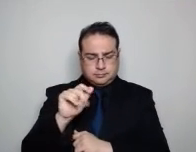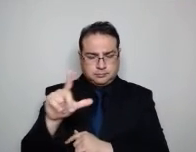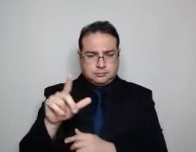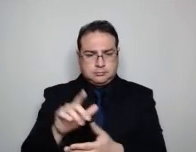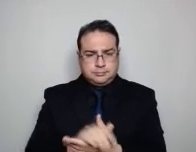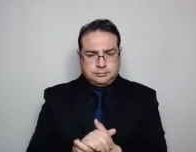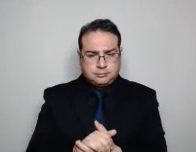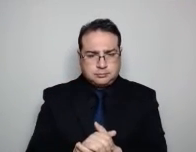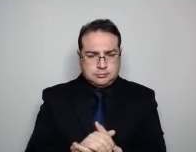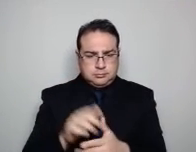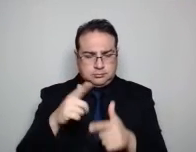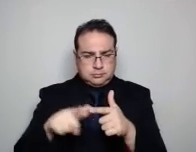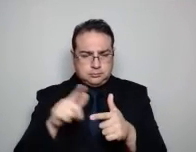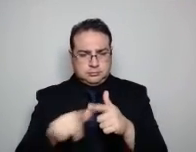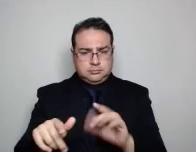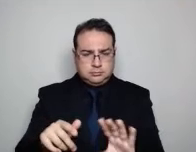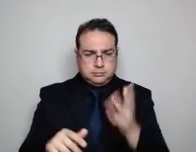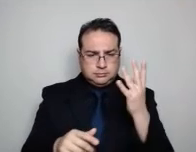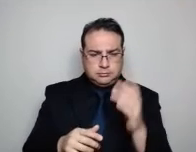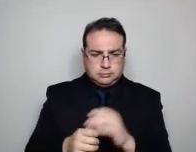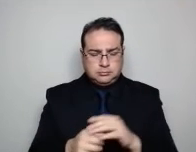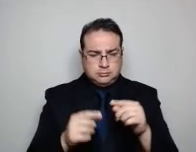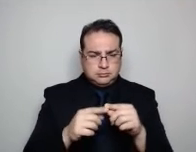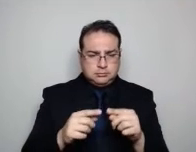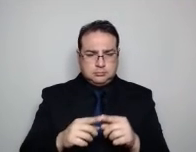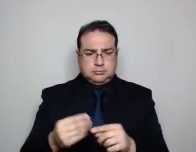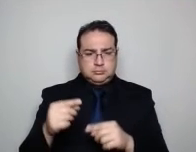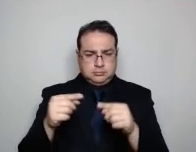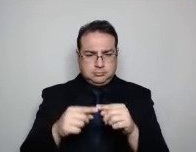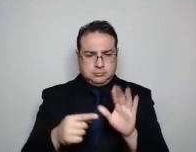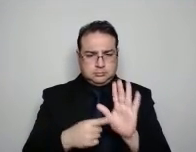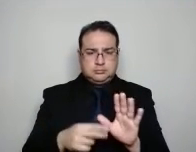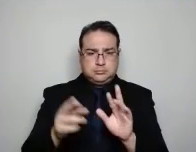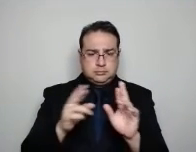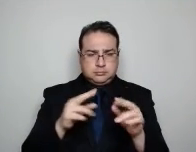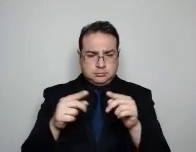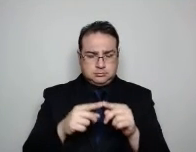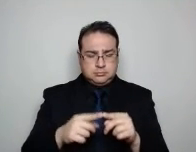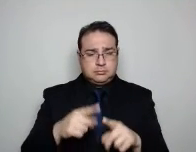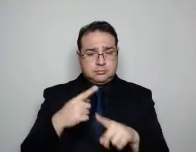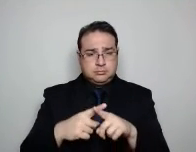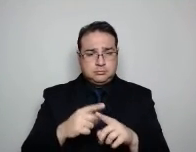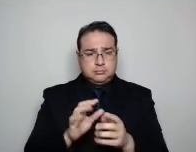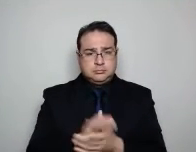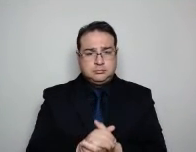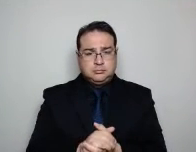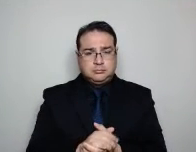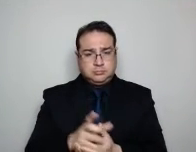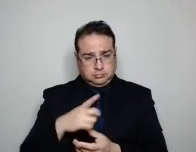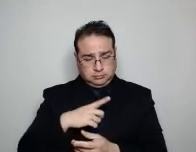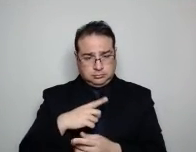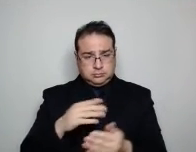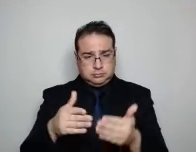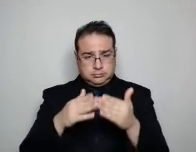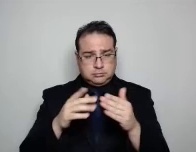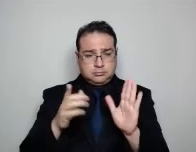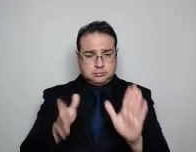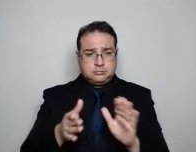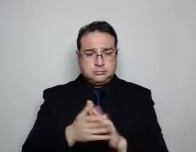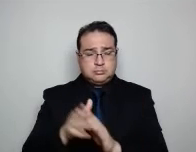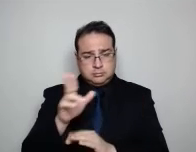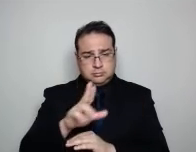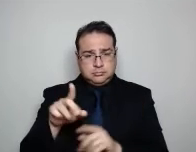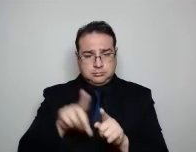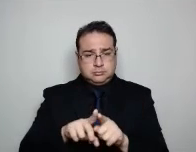dano ocasionado à parte autora em relação dessa negativa, até porque a apelante utilizou como